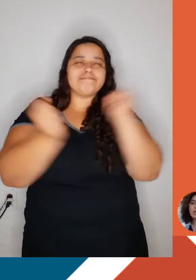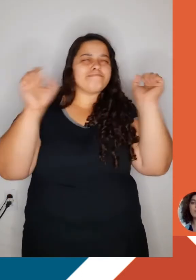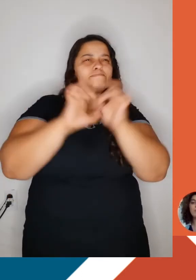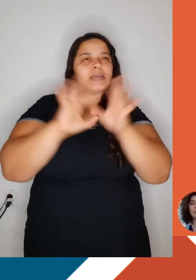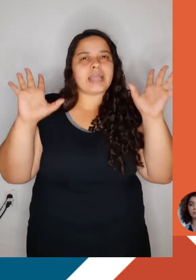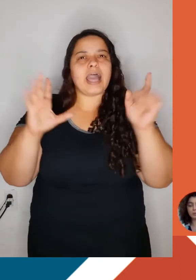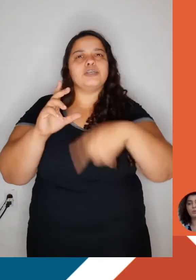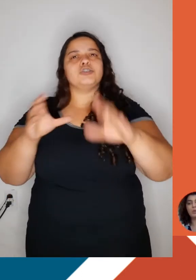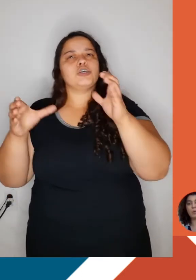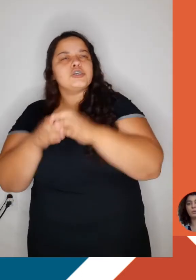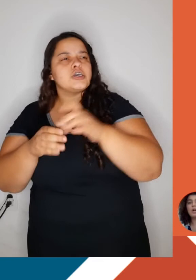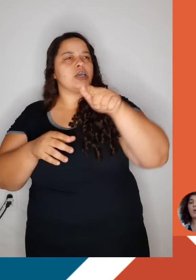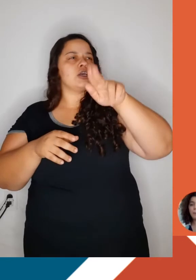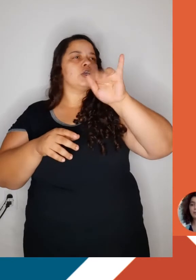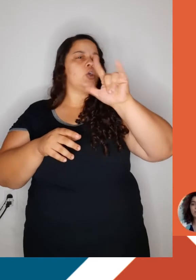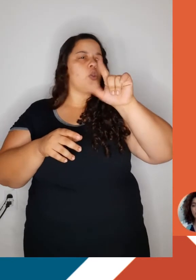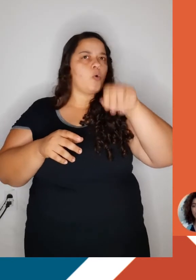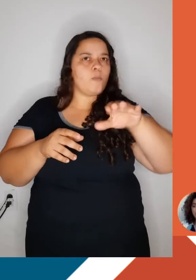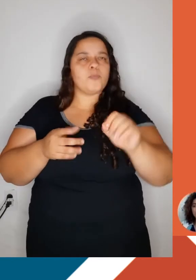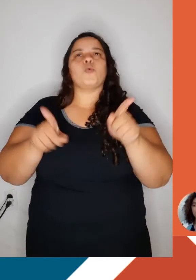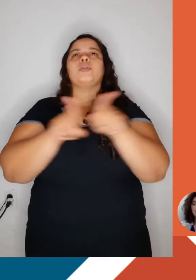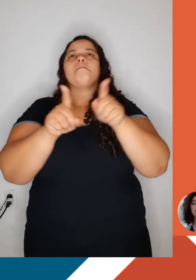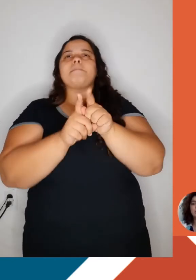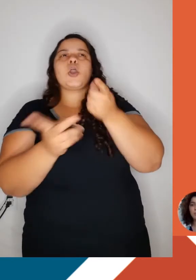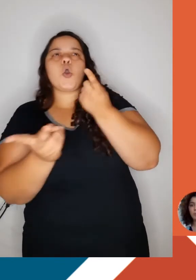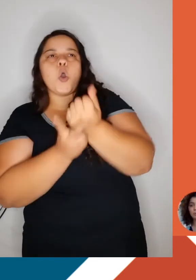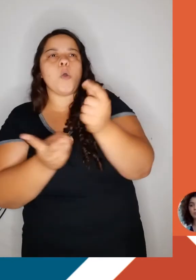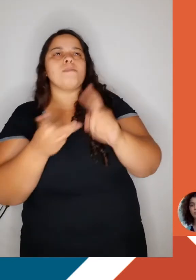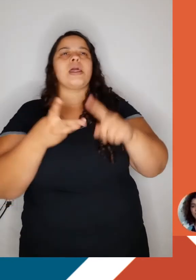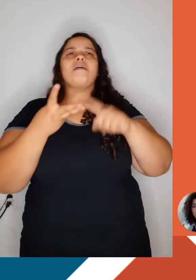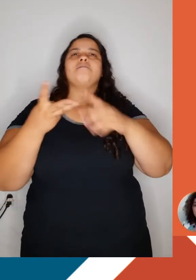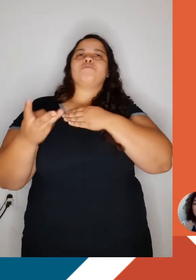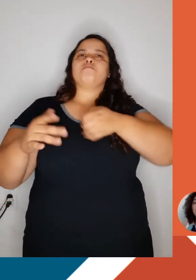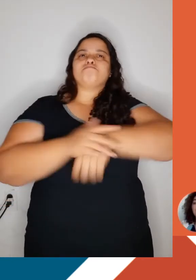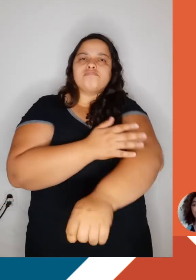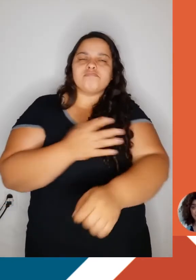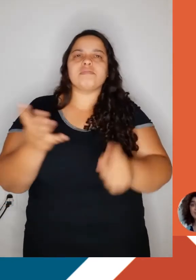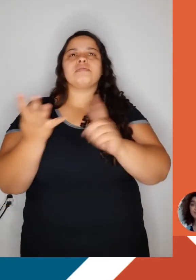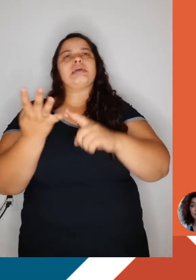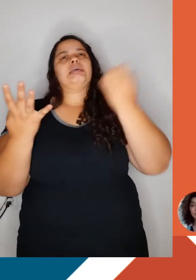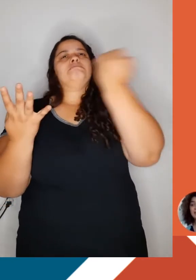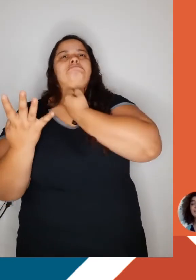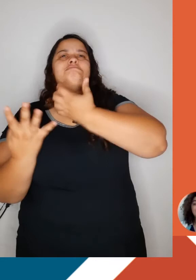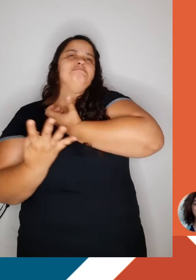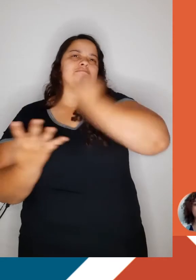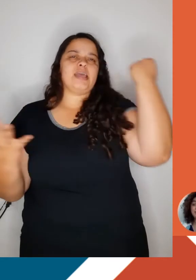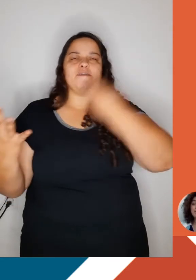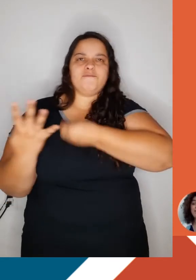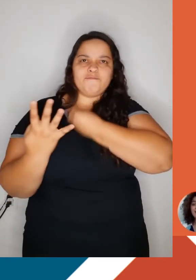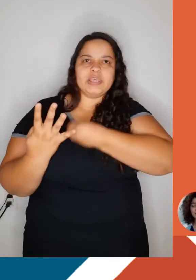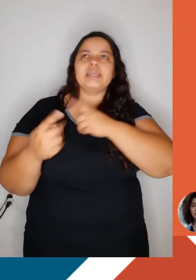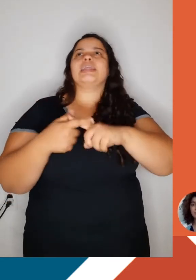liberdade, como a formação de quilombos, compras de alforrias, práticas de aborto, suicídio e infanticídio,